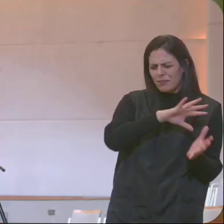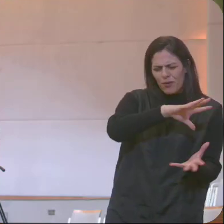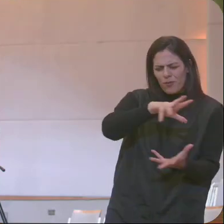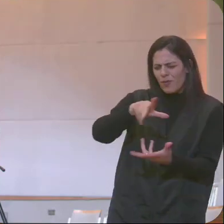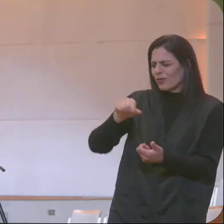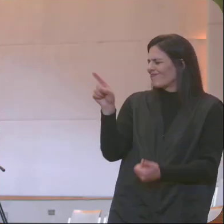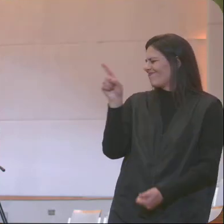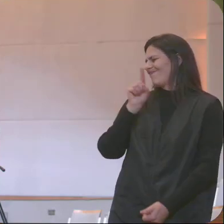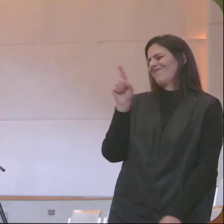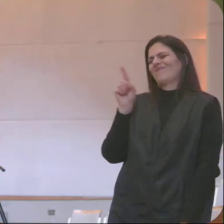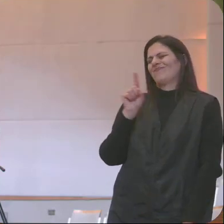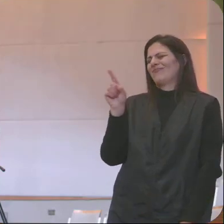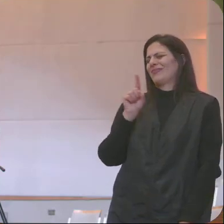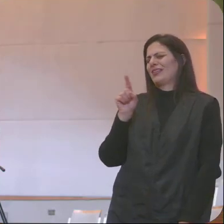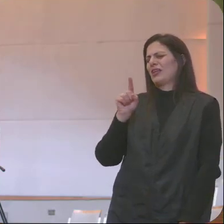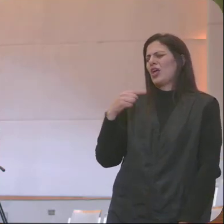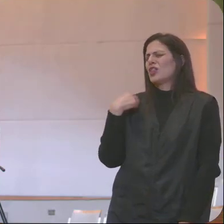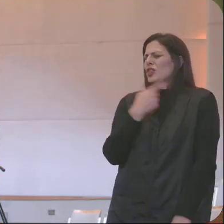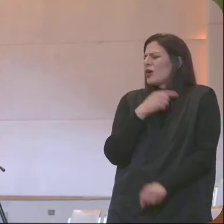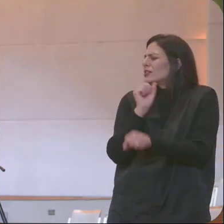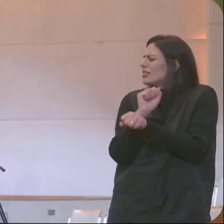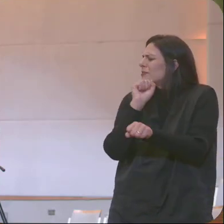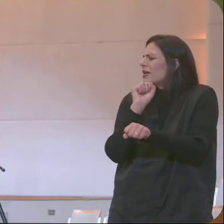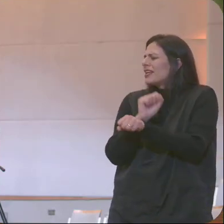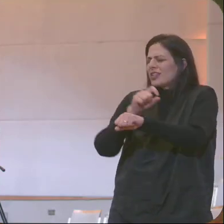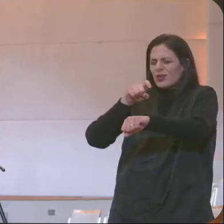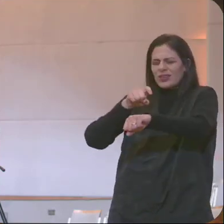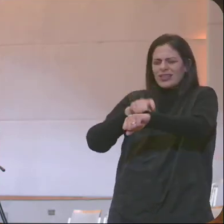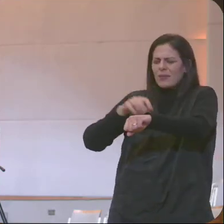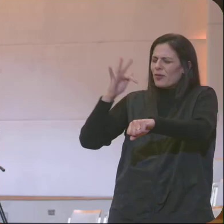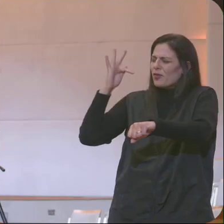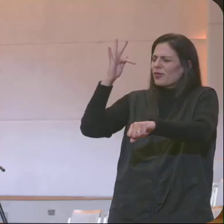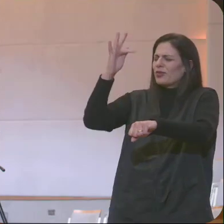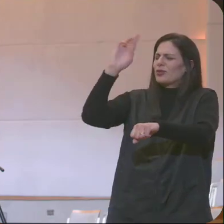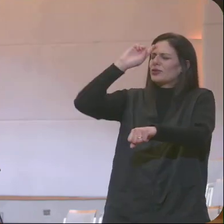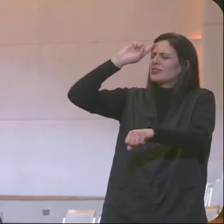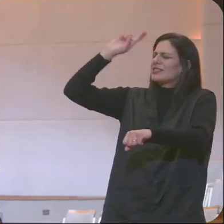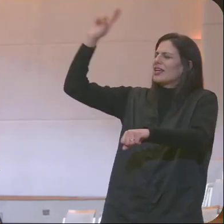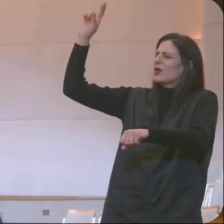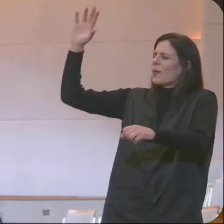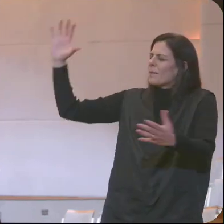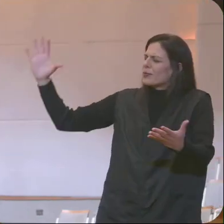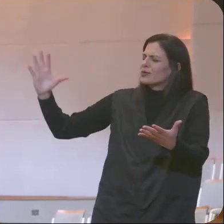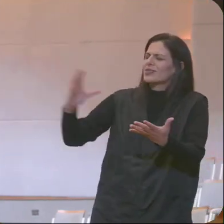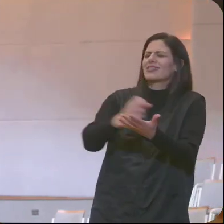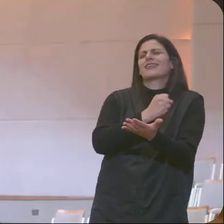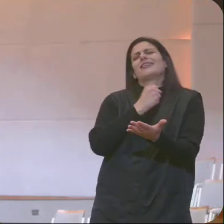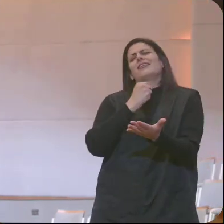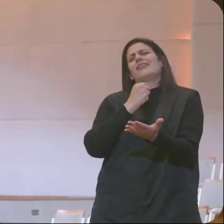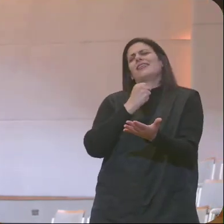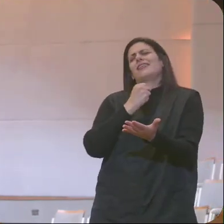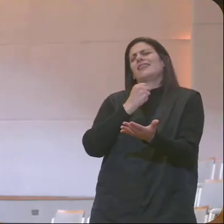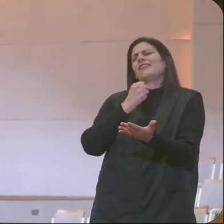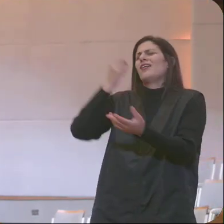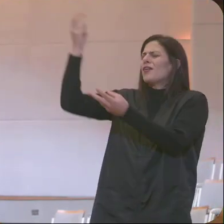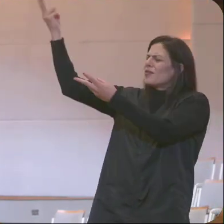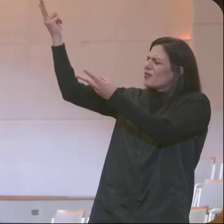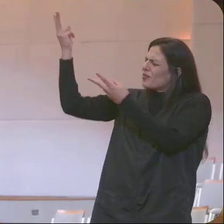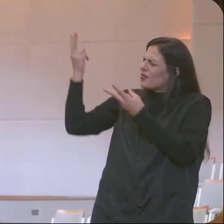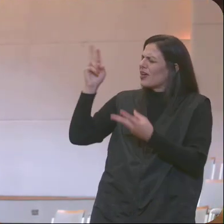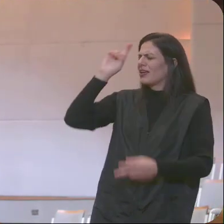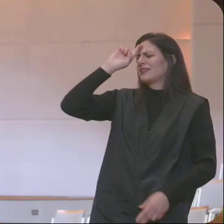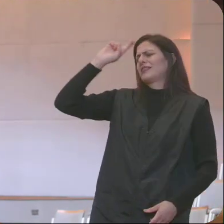com o momento que o Senhor vem nos buscar e nos levar para o céu contigo, Senhor. Maranata, ora vem, Senhor